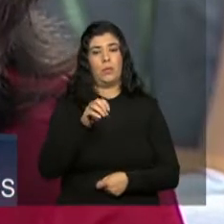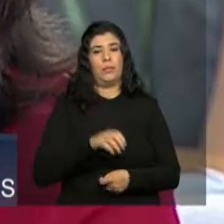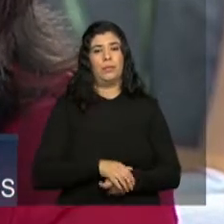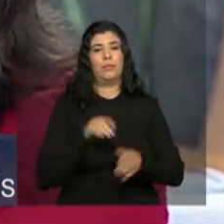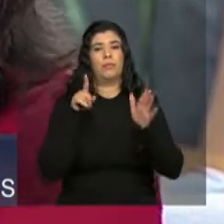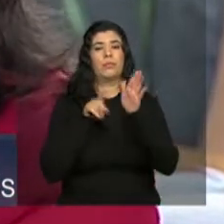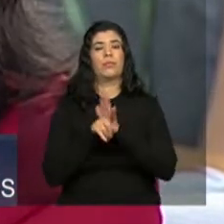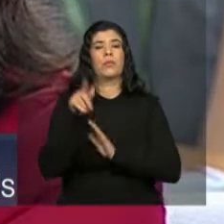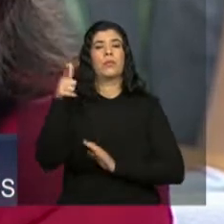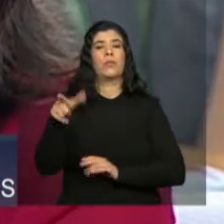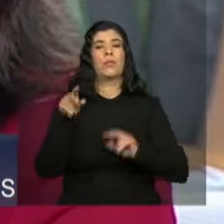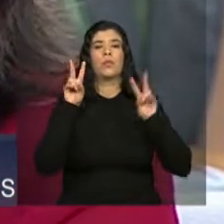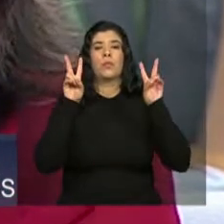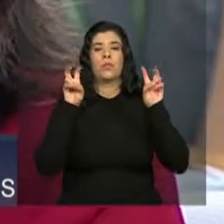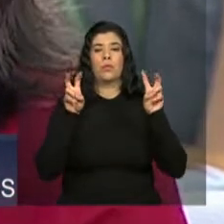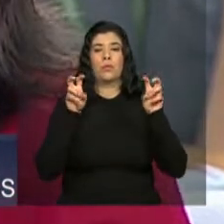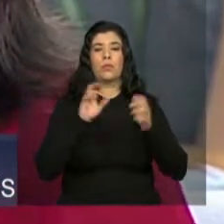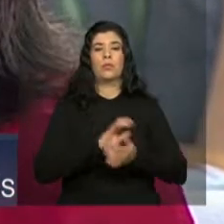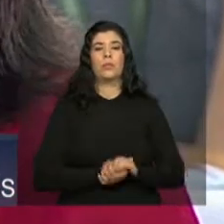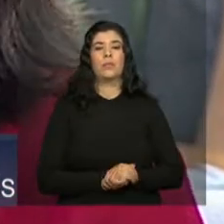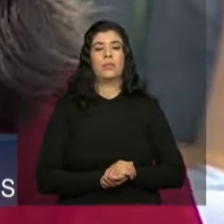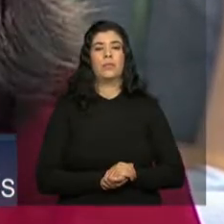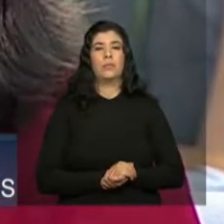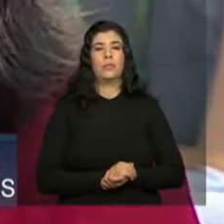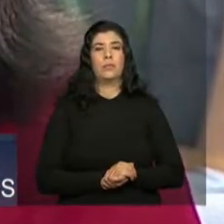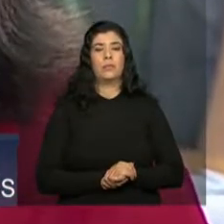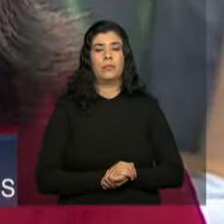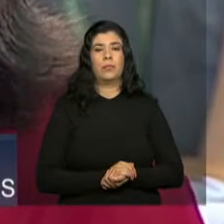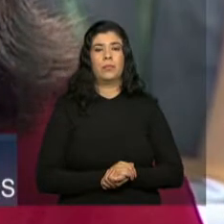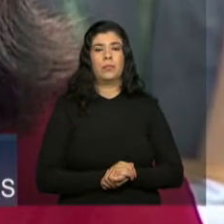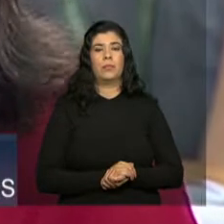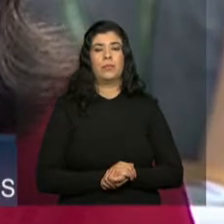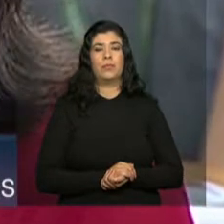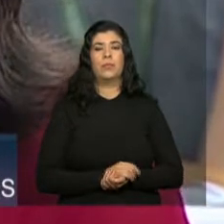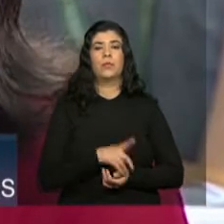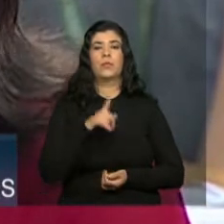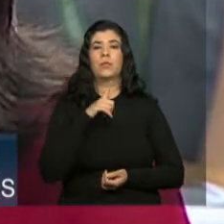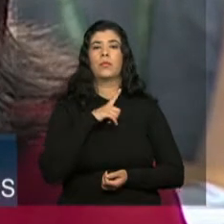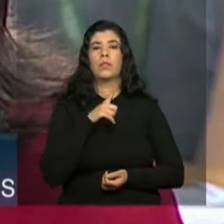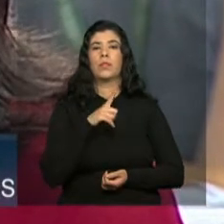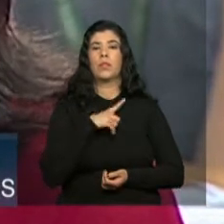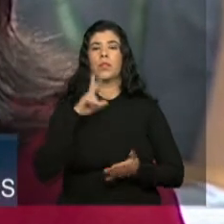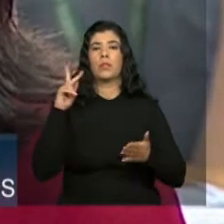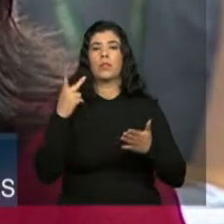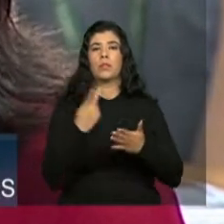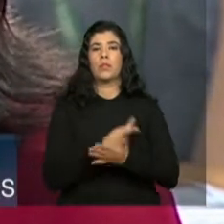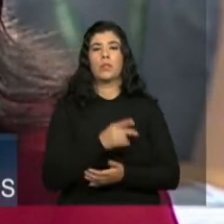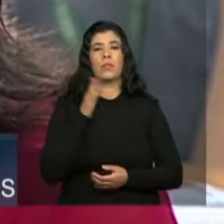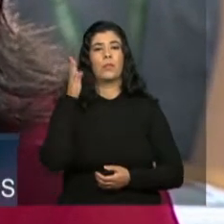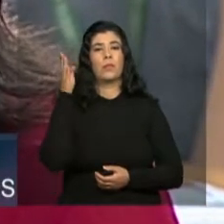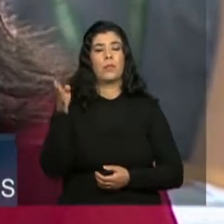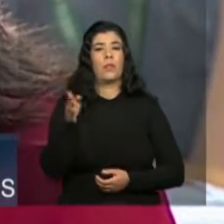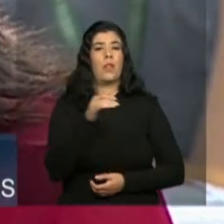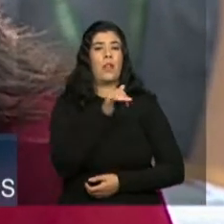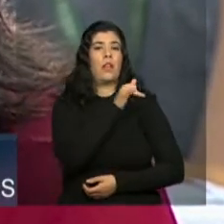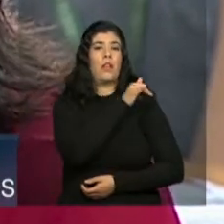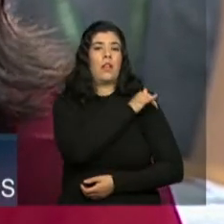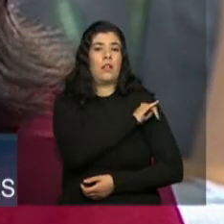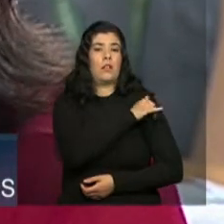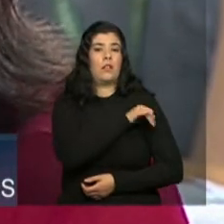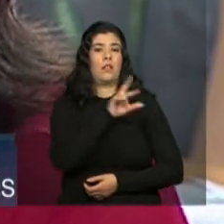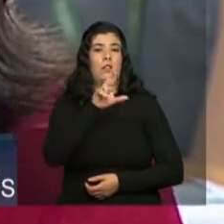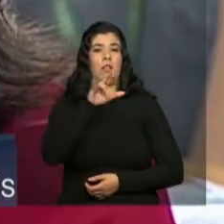um outro assunto ministra Já que você não vai gravar depois é o caso dos casos de malária lá no Rio de Janeiro são